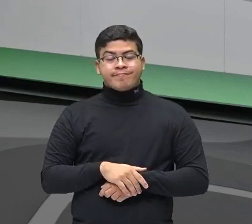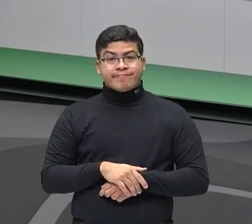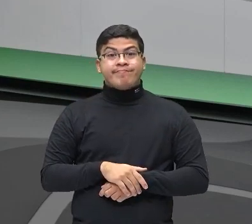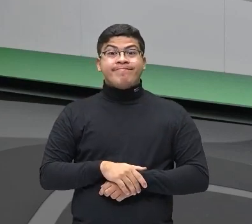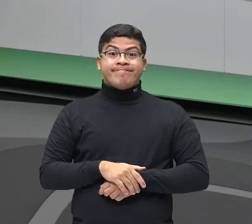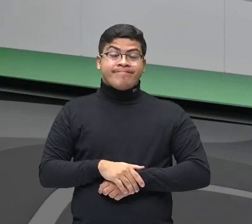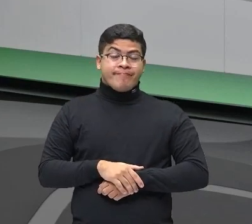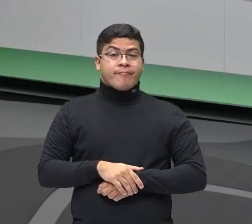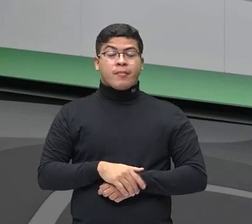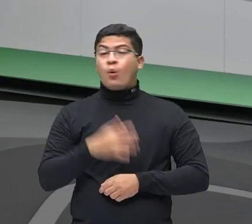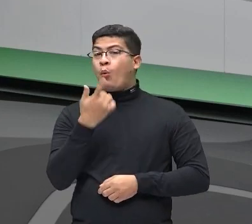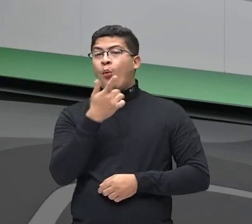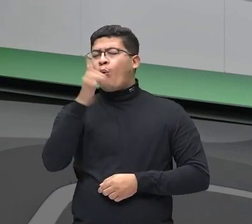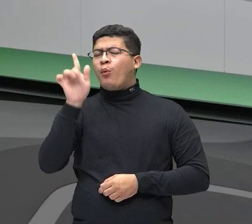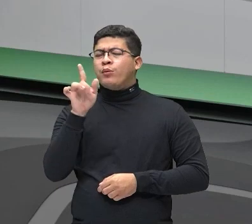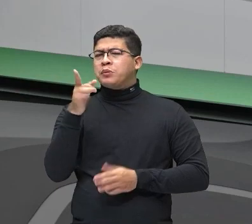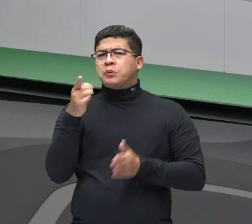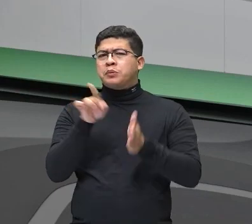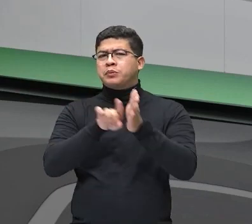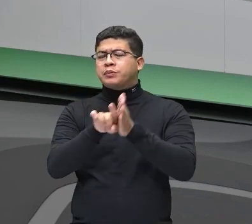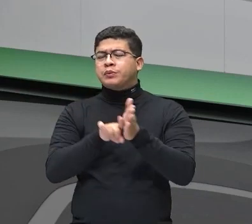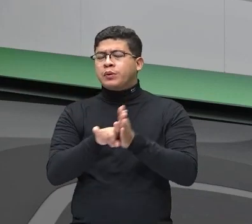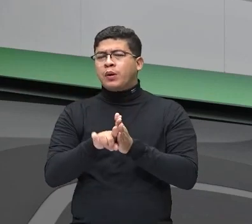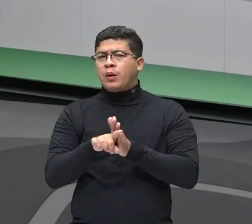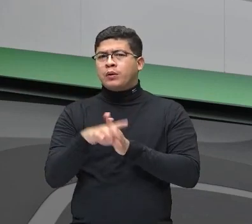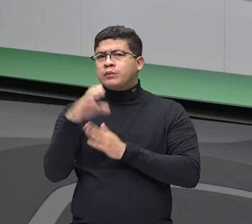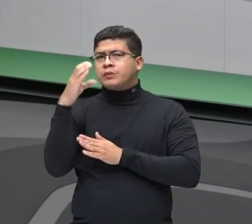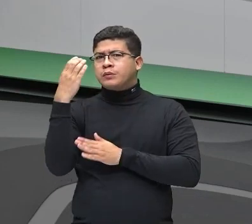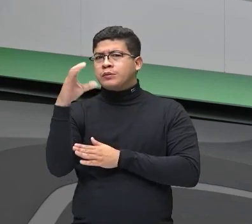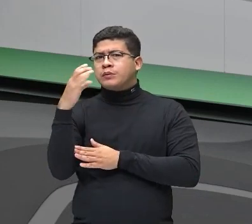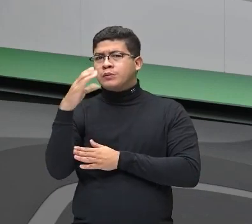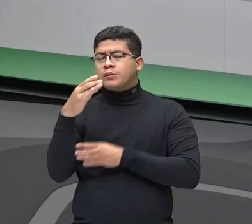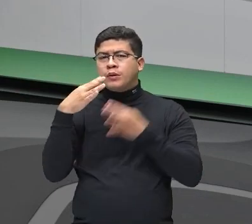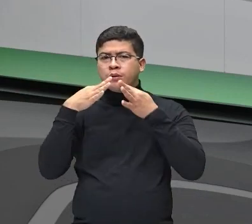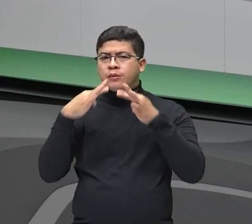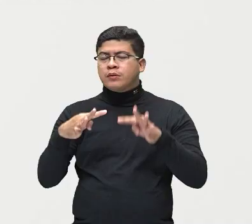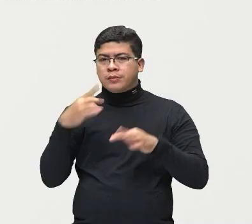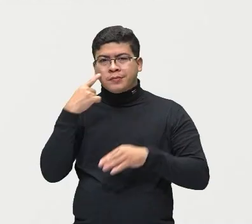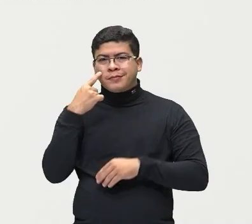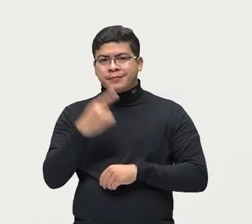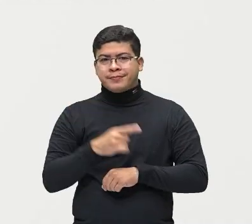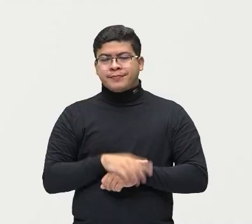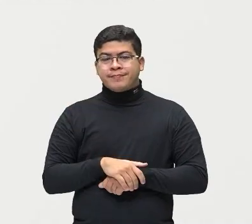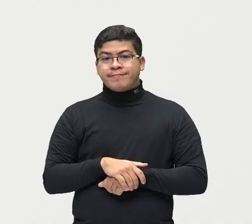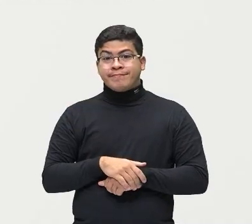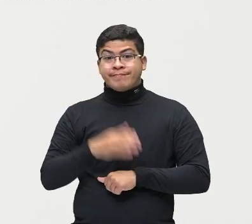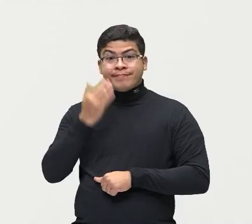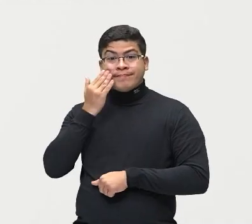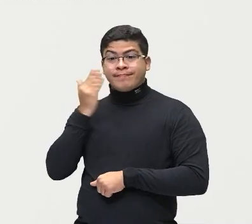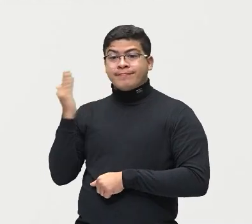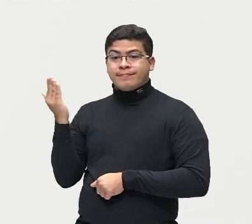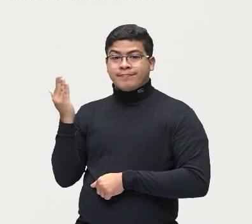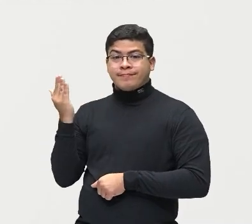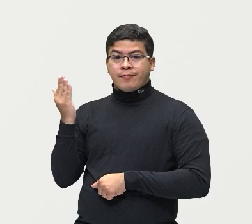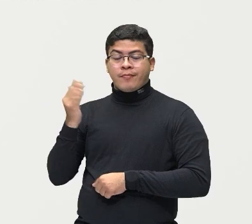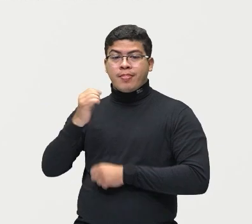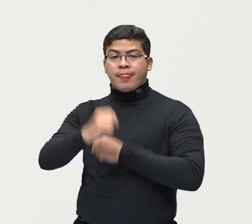observar quais foram os outros cientistas que colaboraram para a criação da primeira vacina. Em